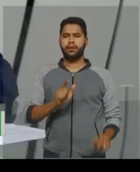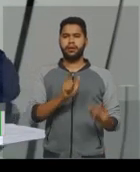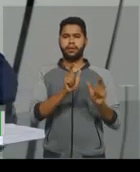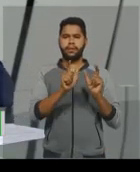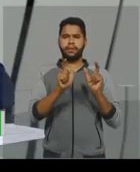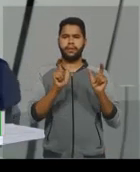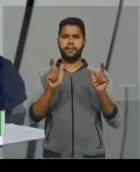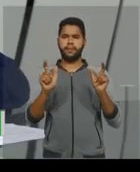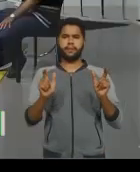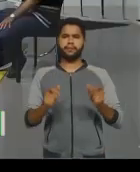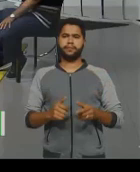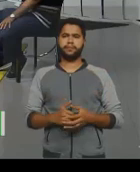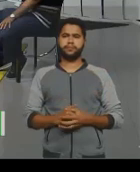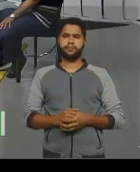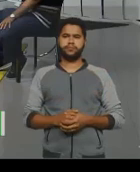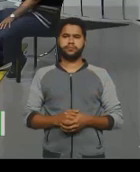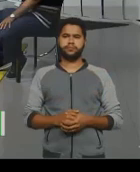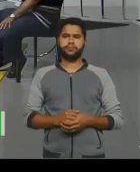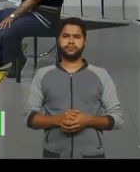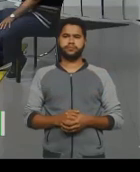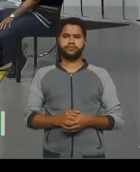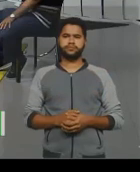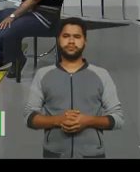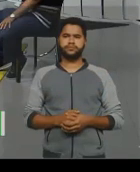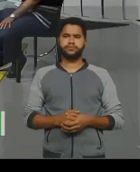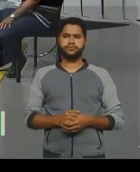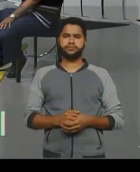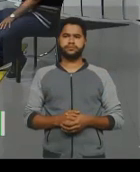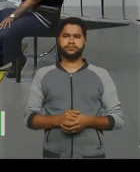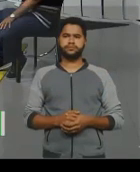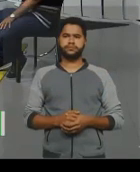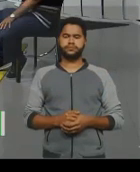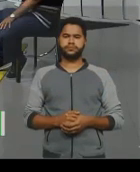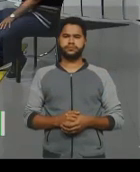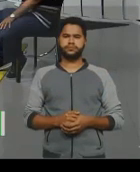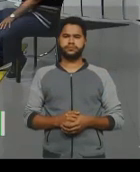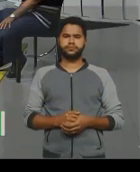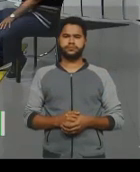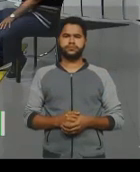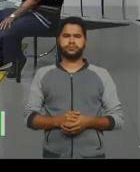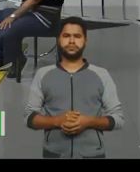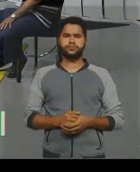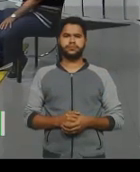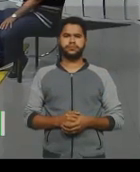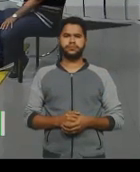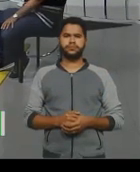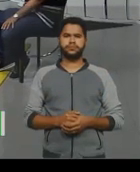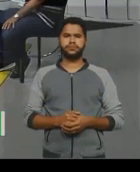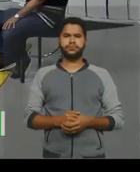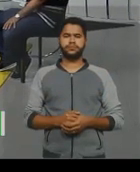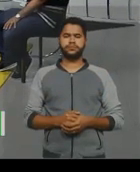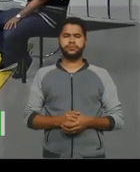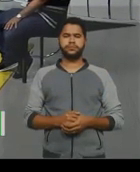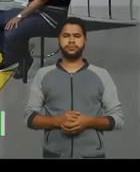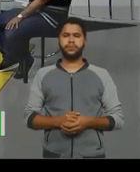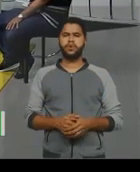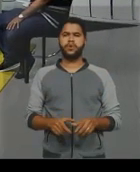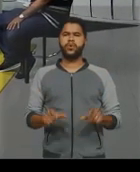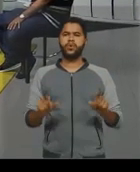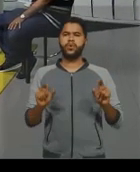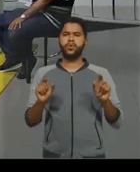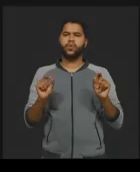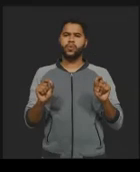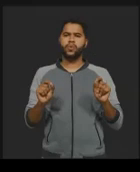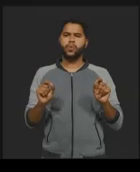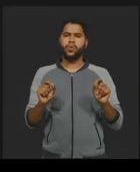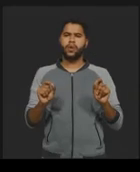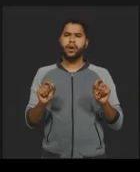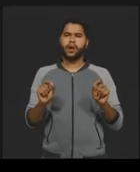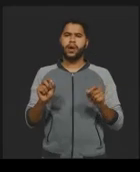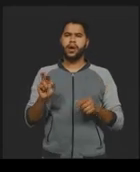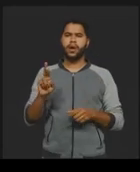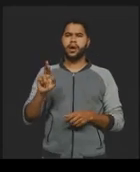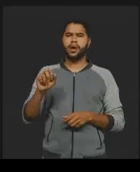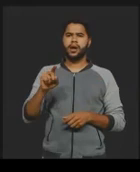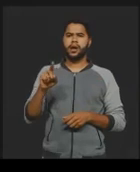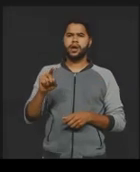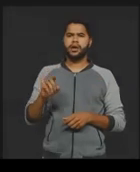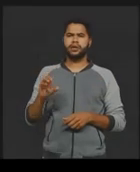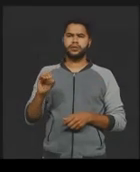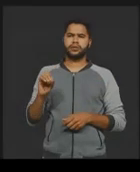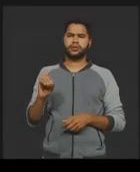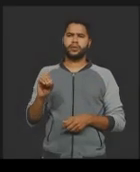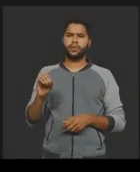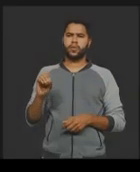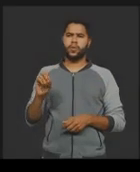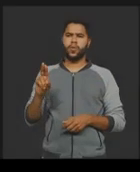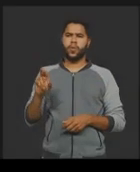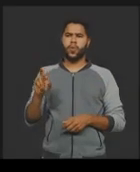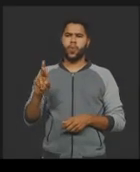de cada estrofe. Perfeito, professora. Próxima pergunta, professor Alex. O que é razão de ouro?